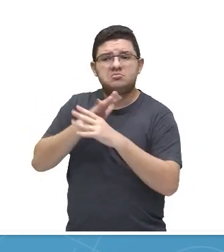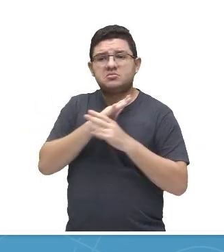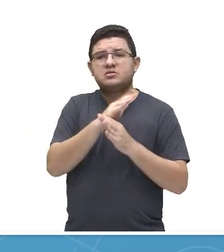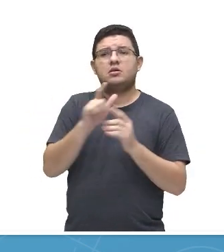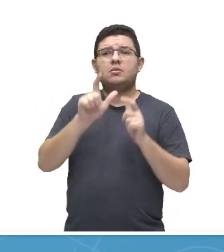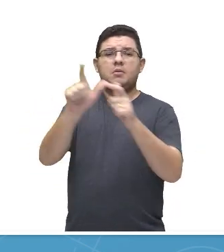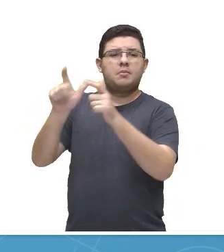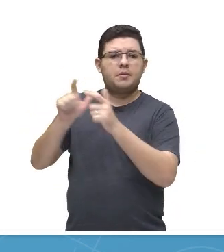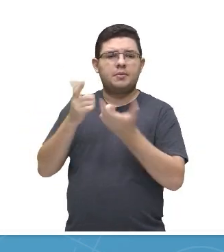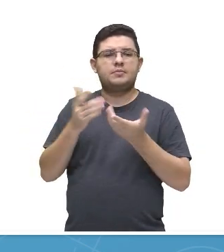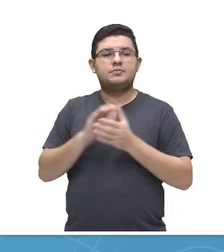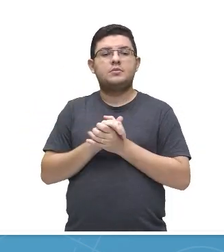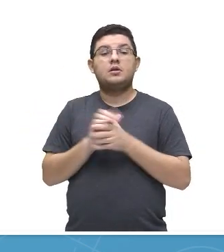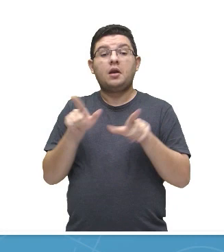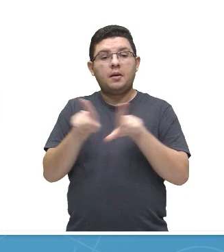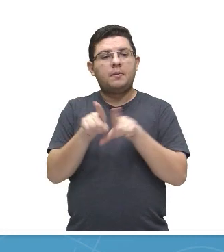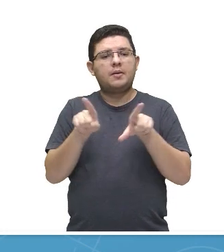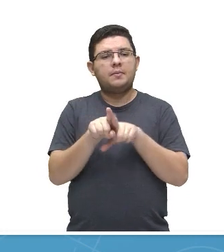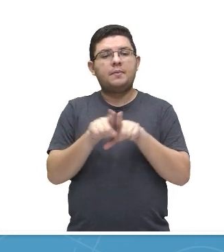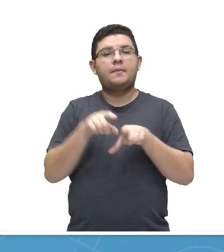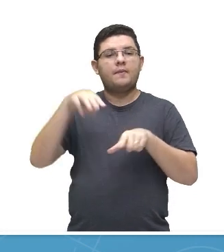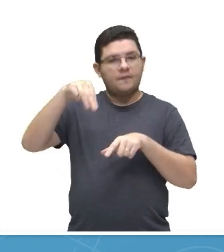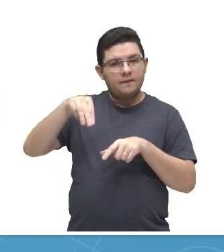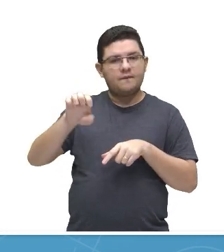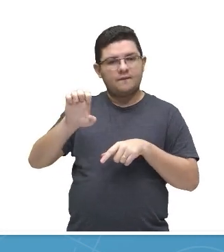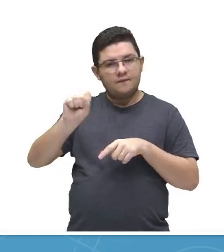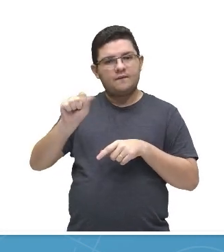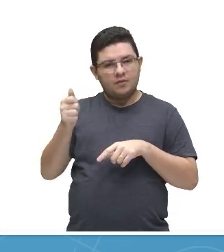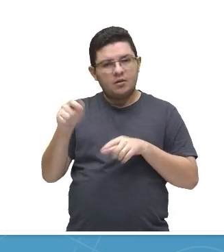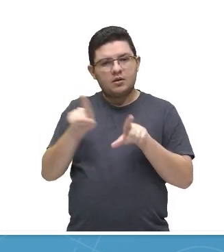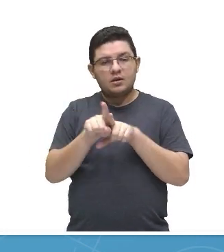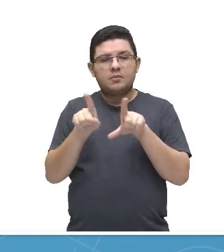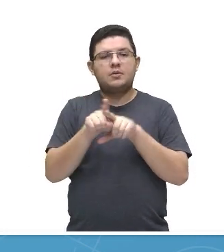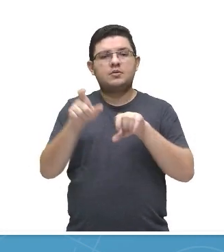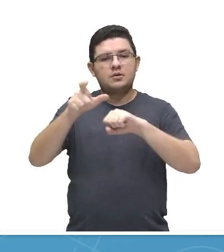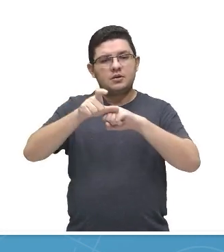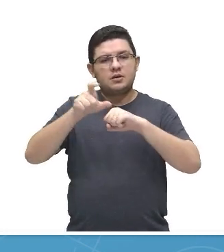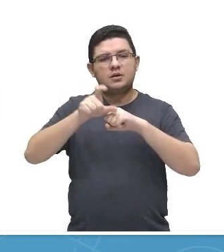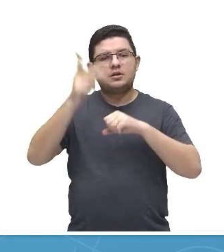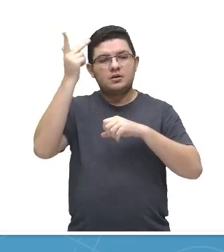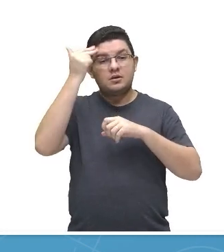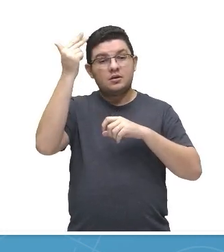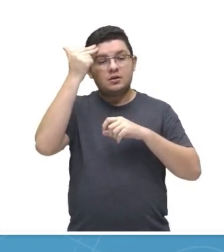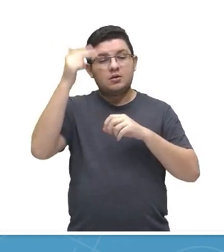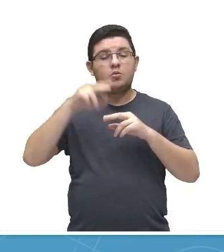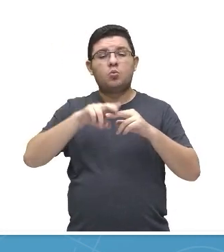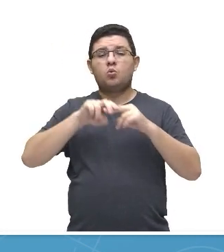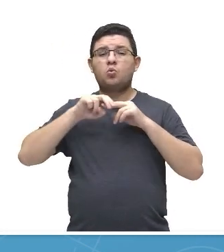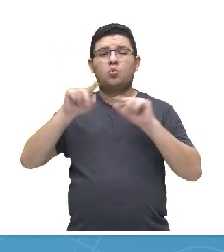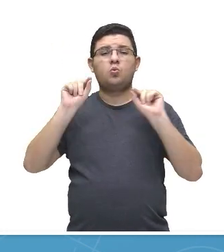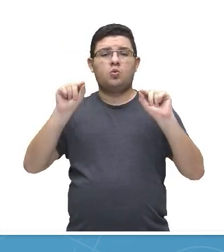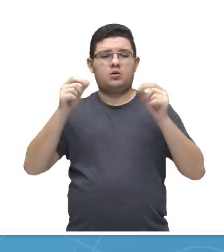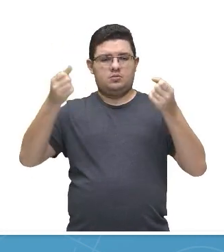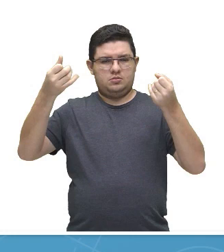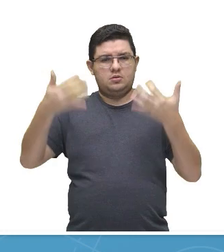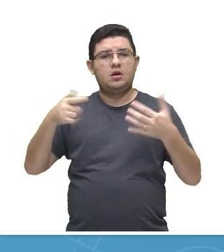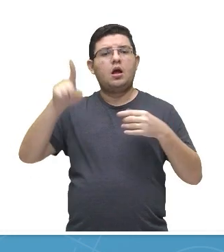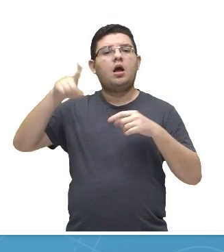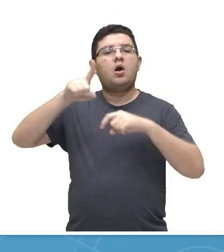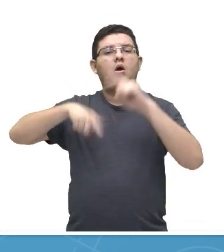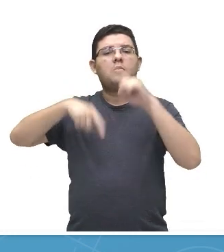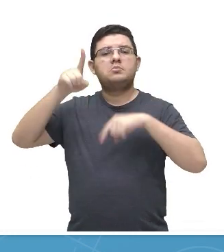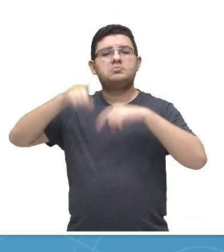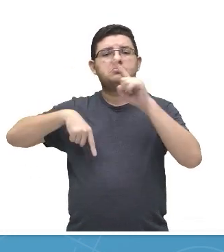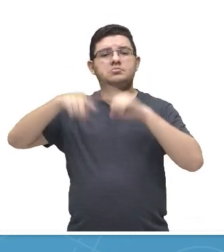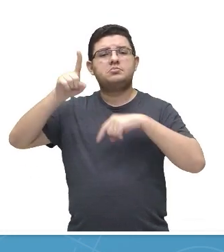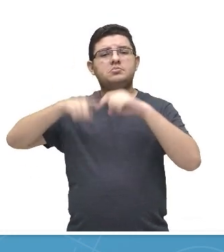E mesa é um substantivo comum. Por que é comum, professora? Porque aqui é um objeto, ele pertence ao